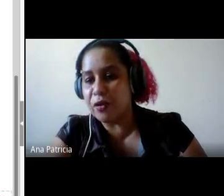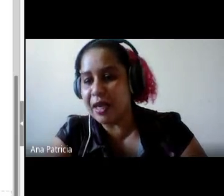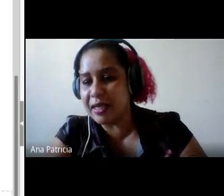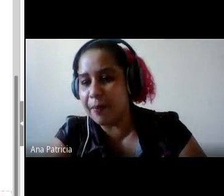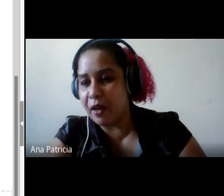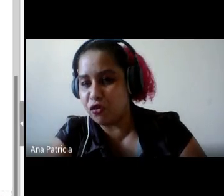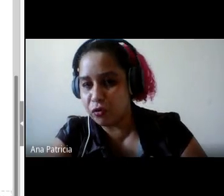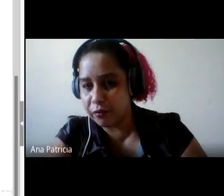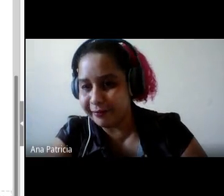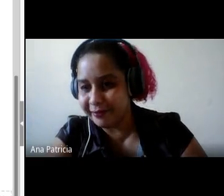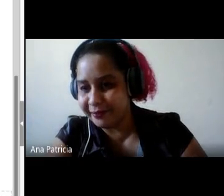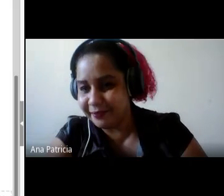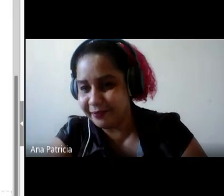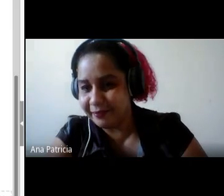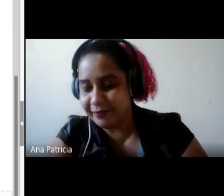Chego já nessa parte.